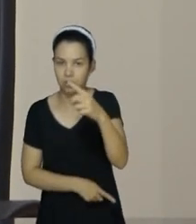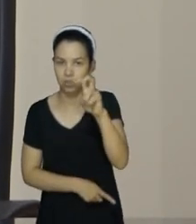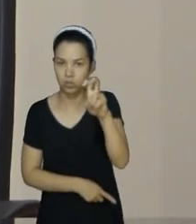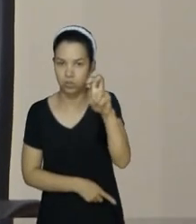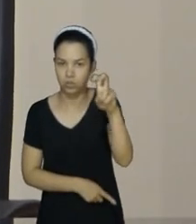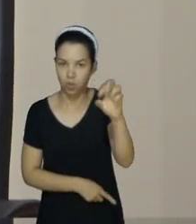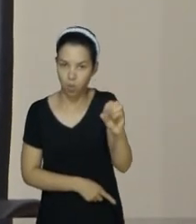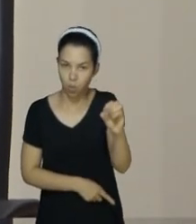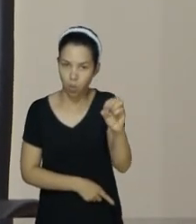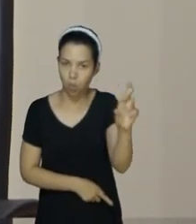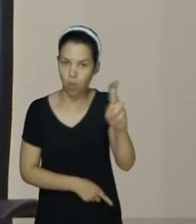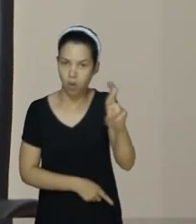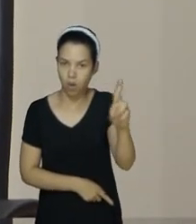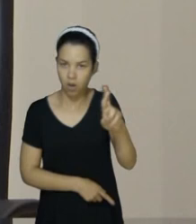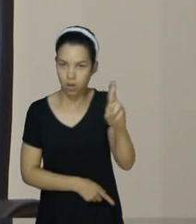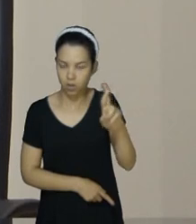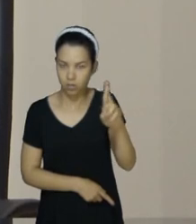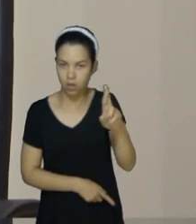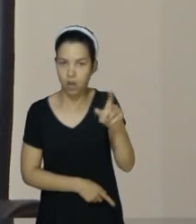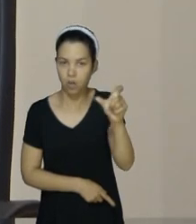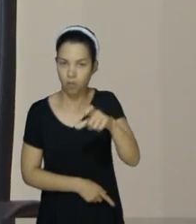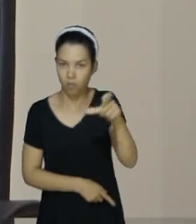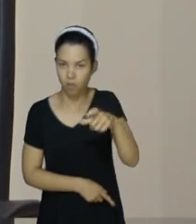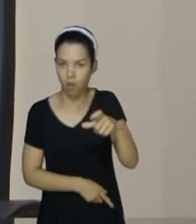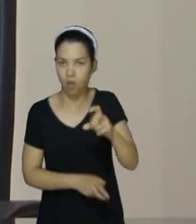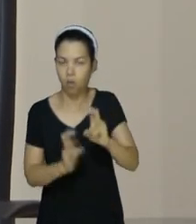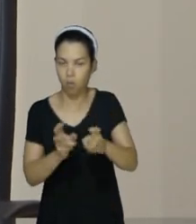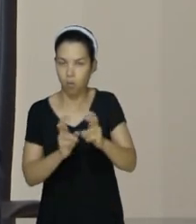R$ 150 do Vale Transporte. Né?